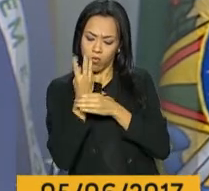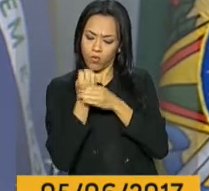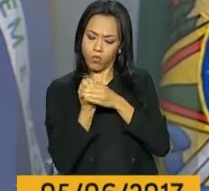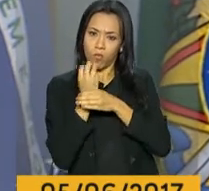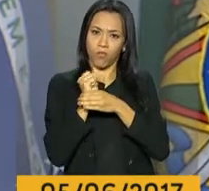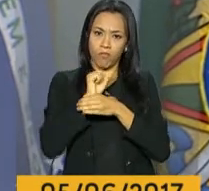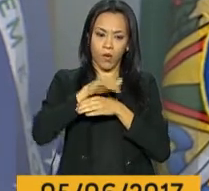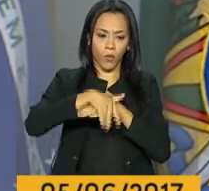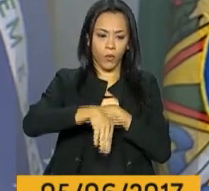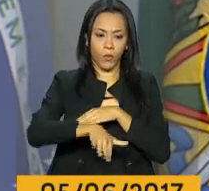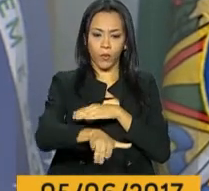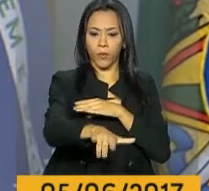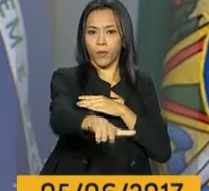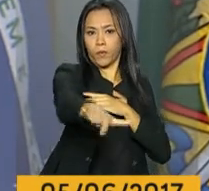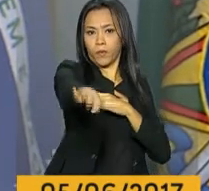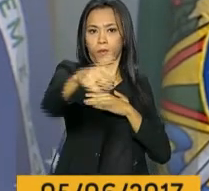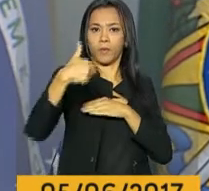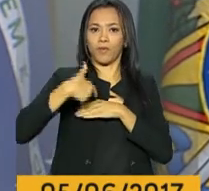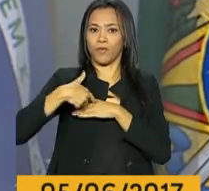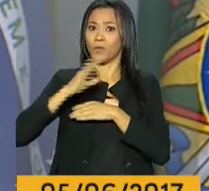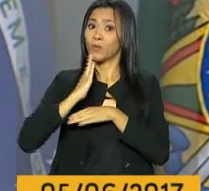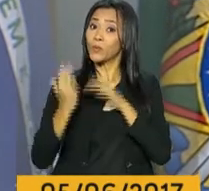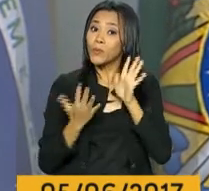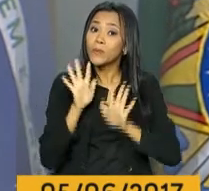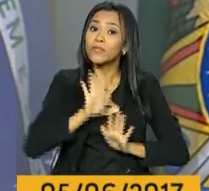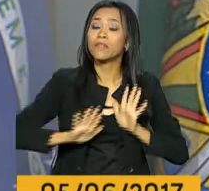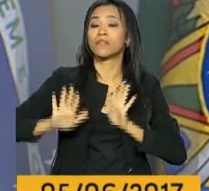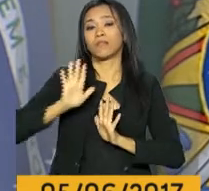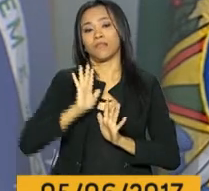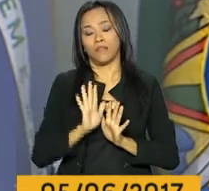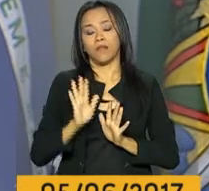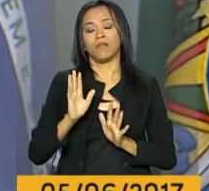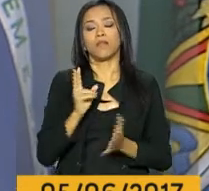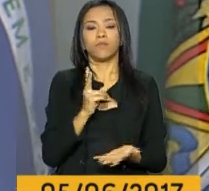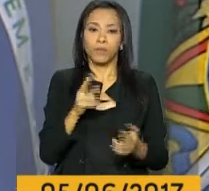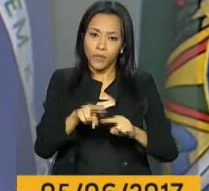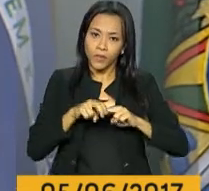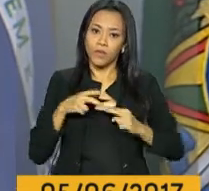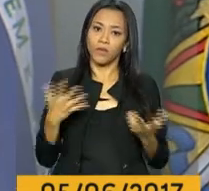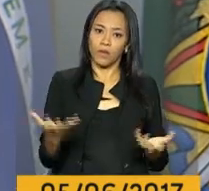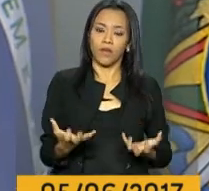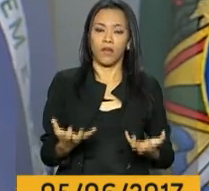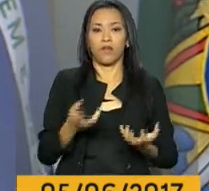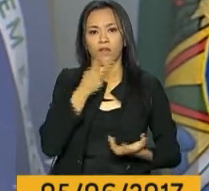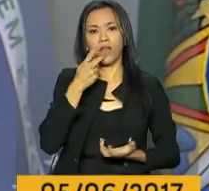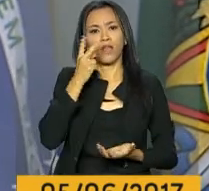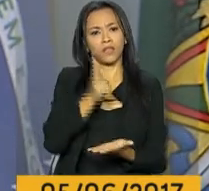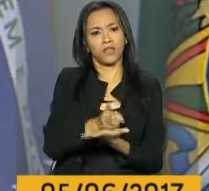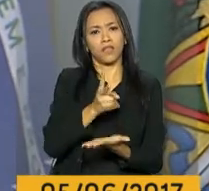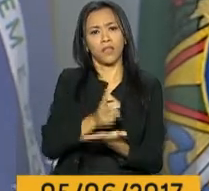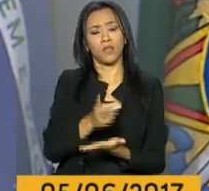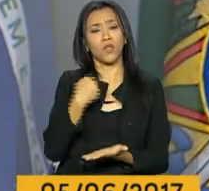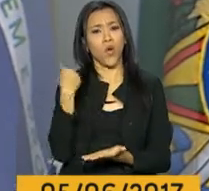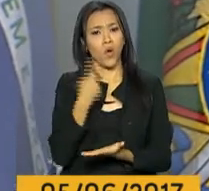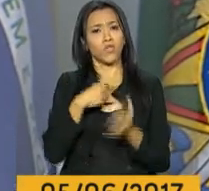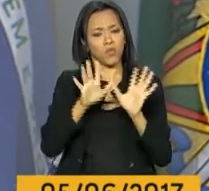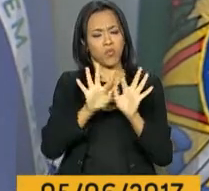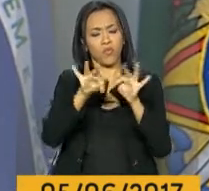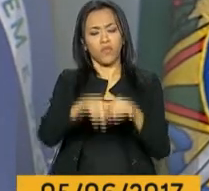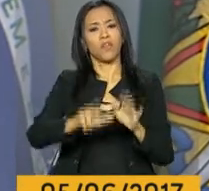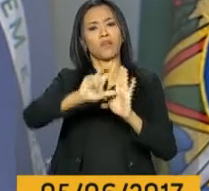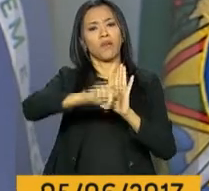eu quero ressaltar muito que o fim da recessão nós combatemos